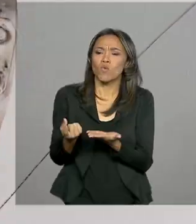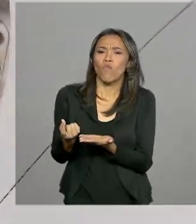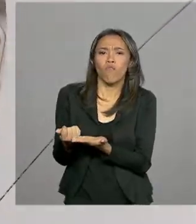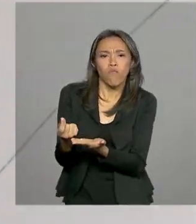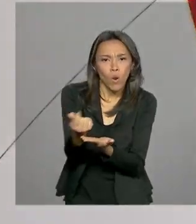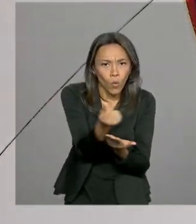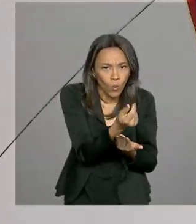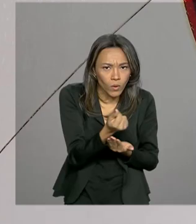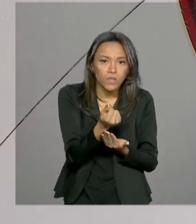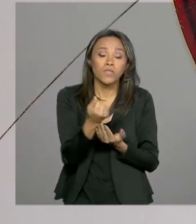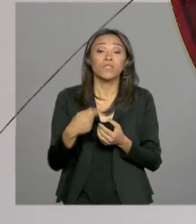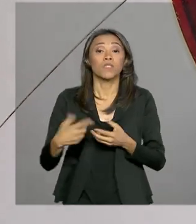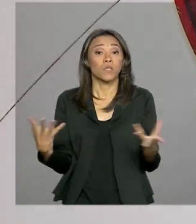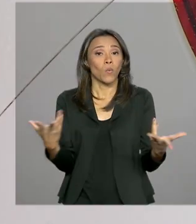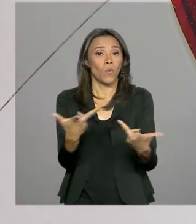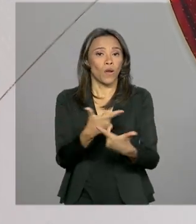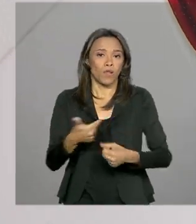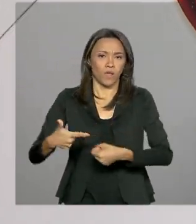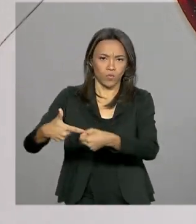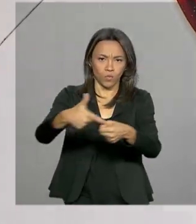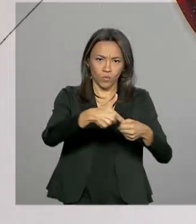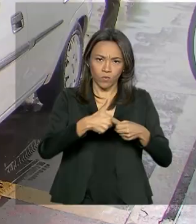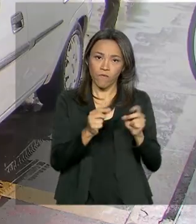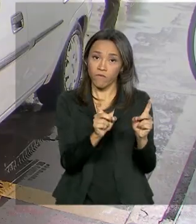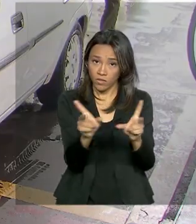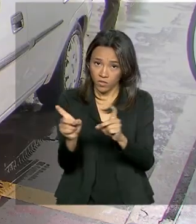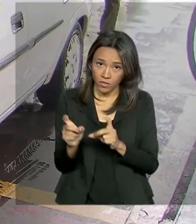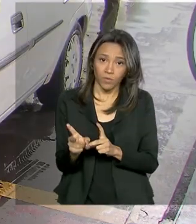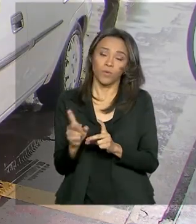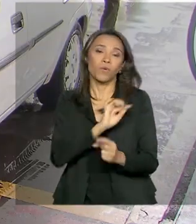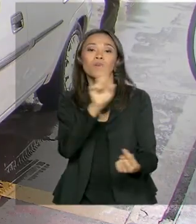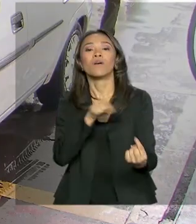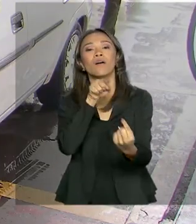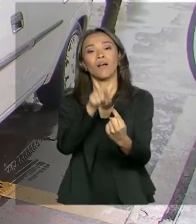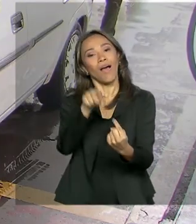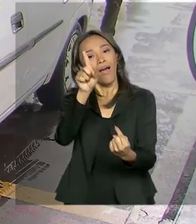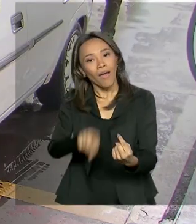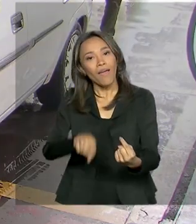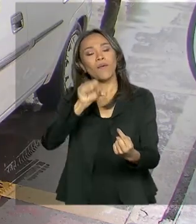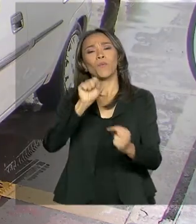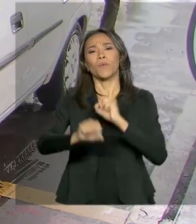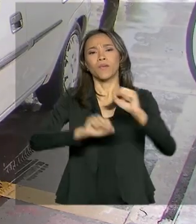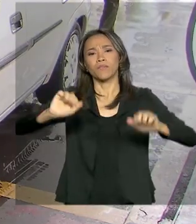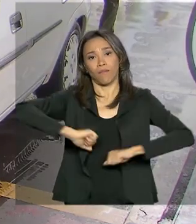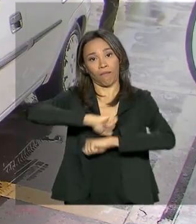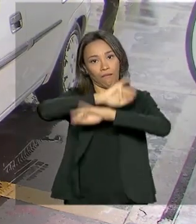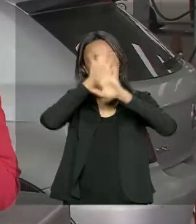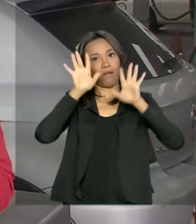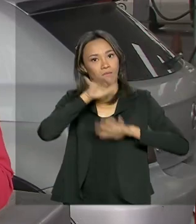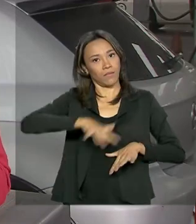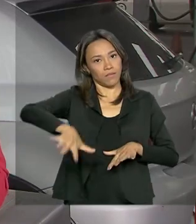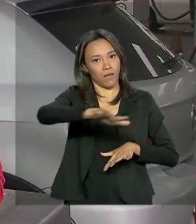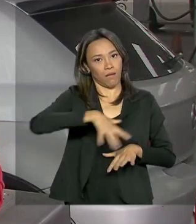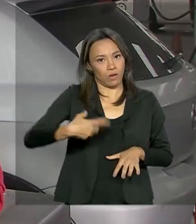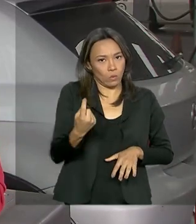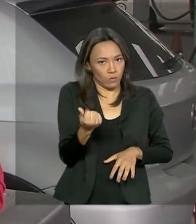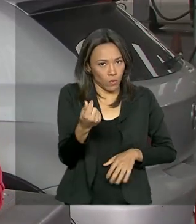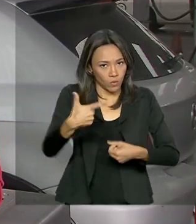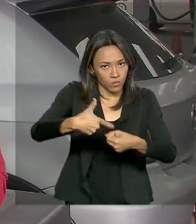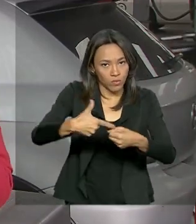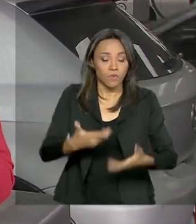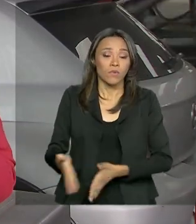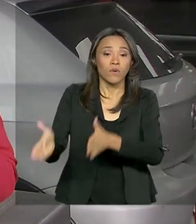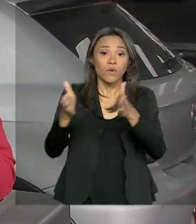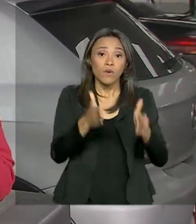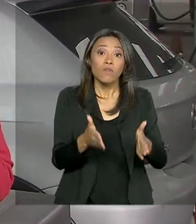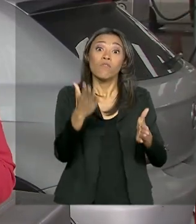e qualidade dos combustíveis comercializados. A ideia é aumentar a transparência no setor. O aplicativo vai começar